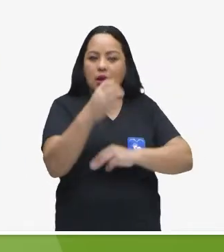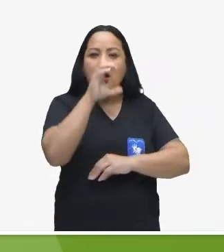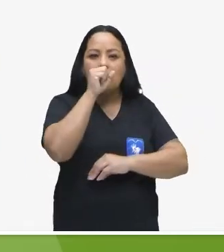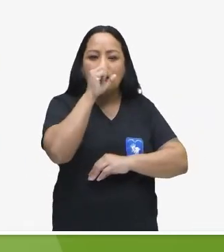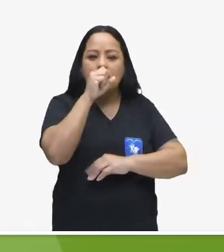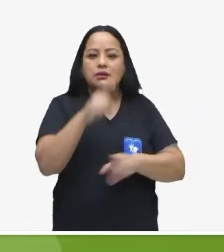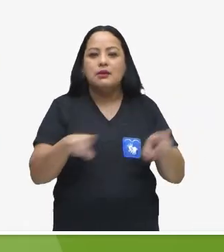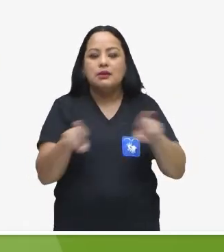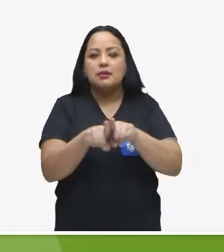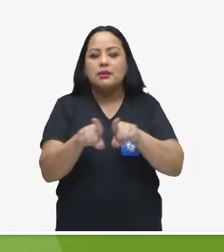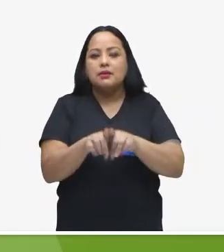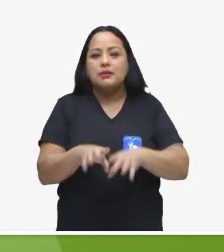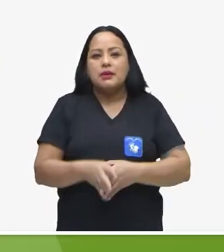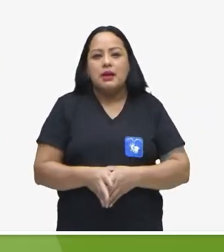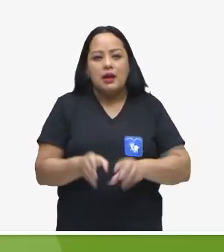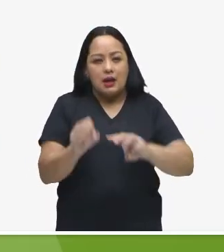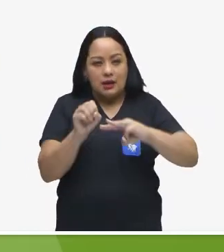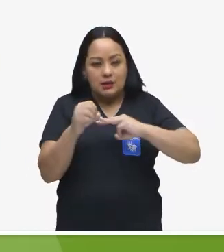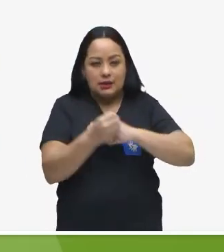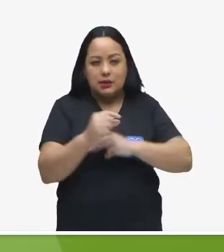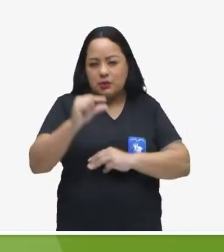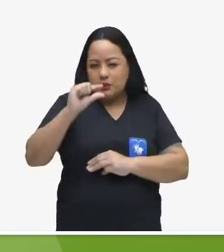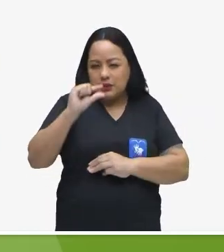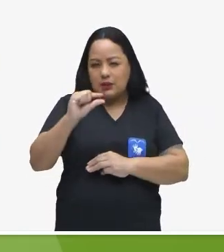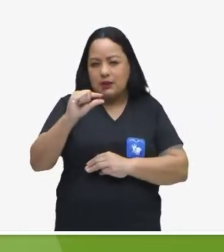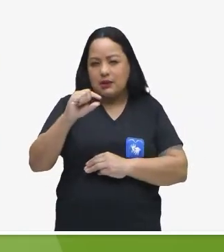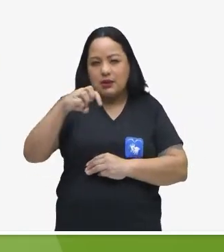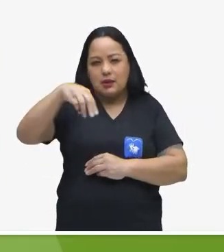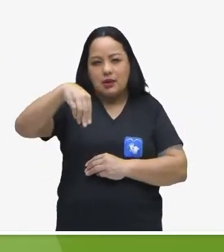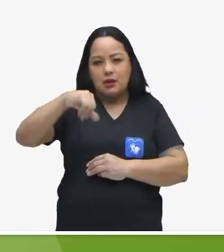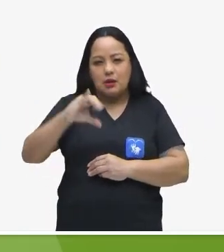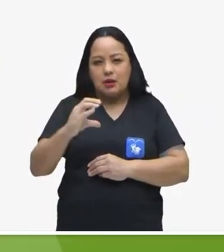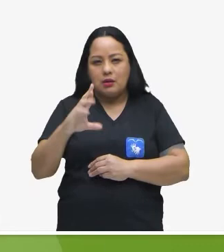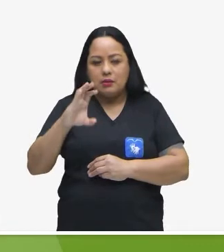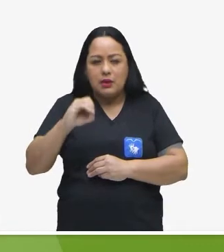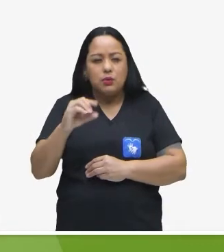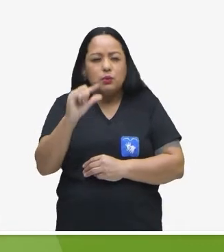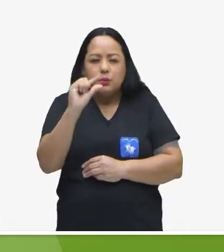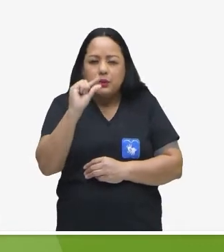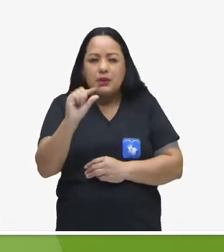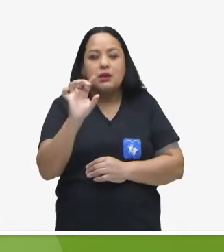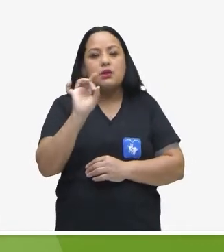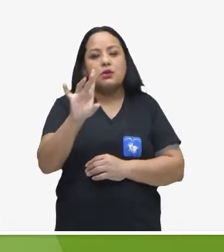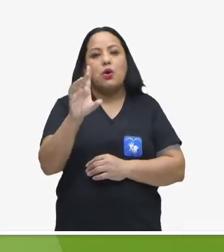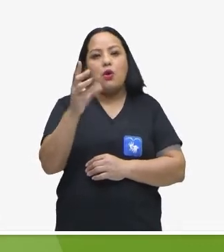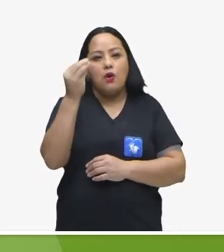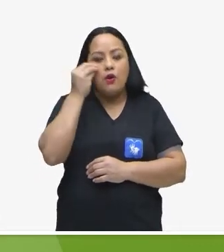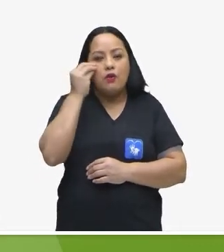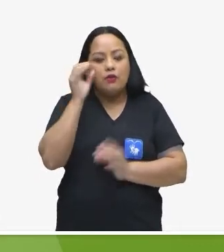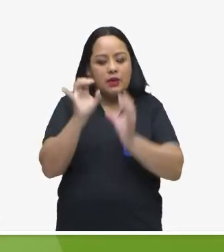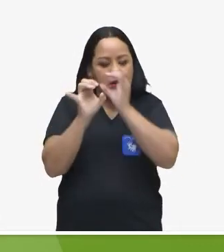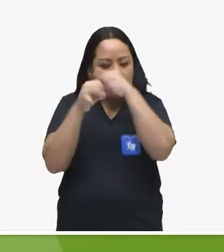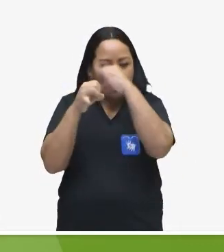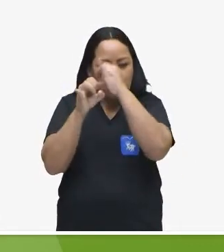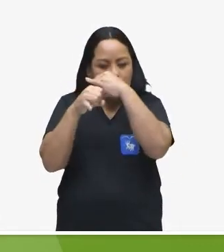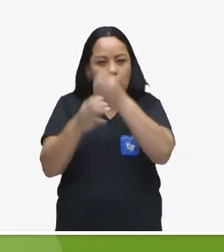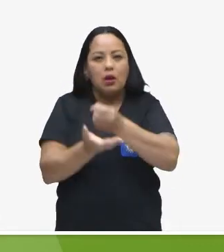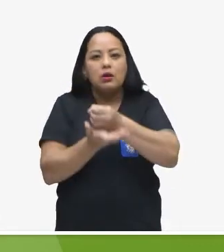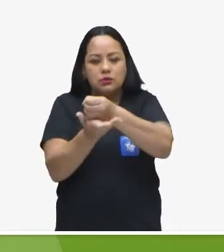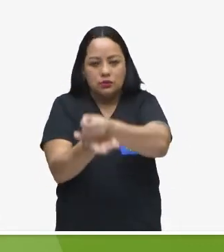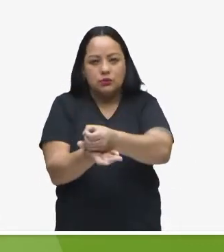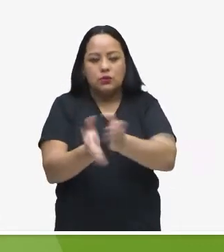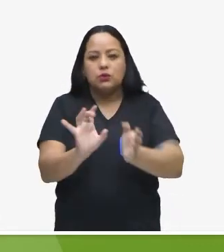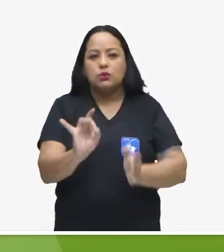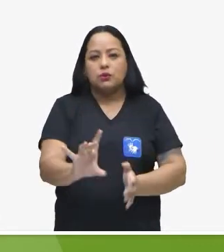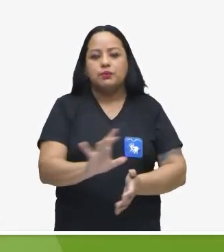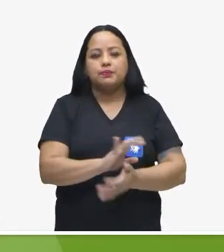as células que são microscópicas são muito pequenas, né? Então, elas só podem ser vistas com o auxílio do